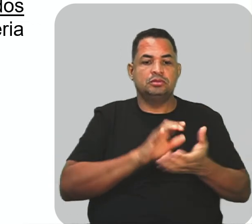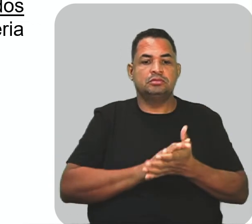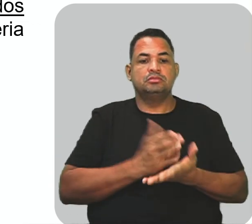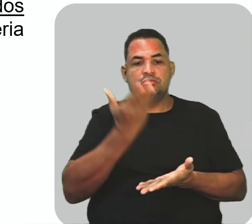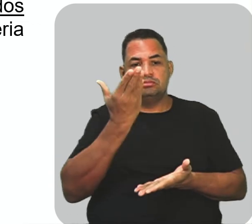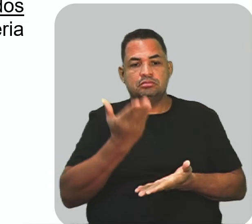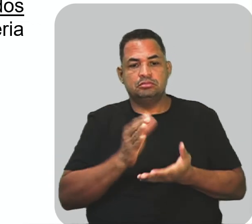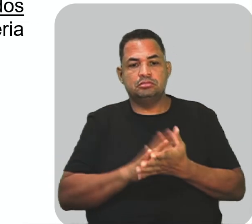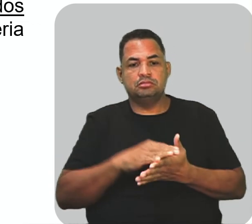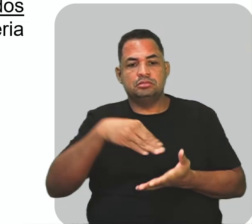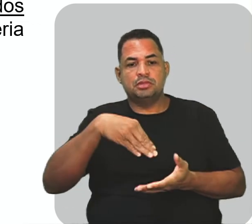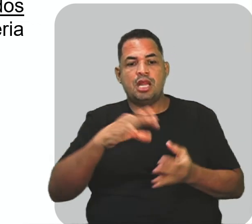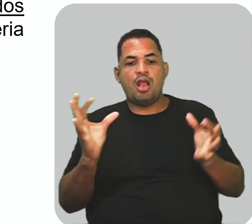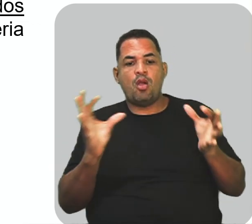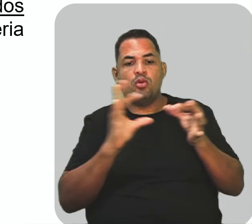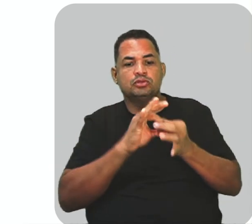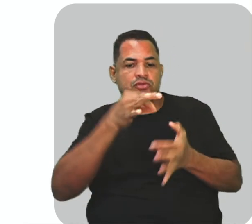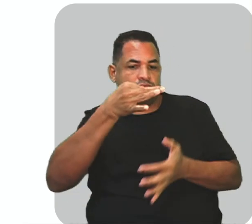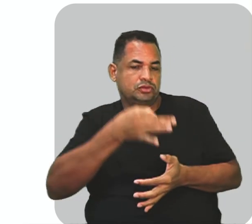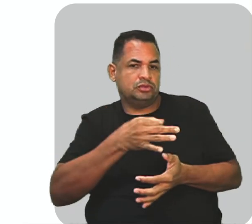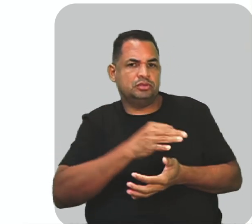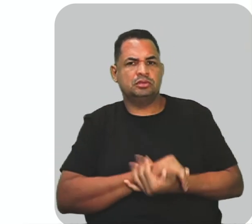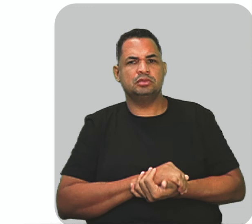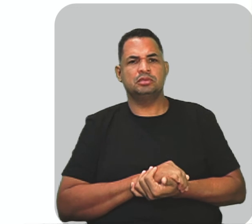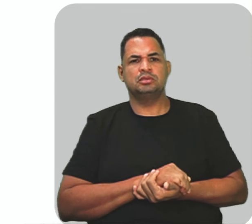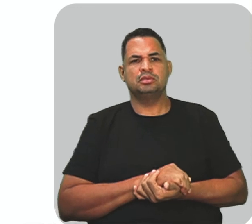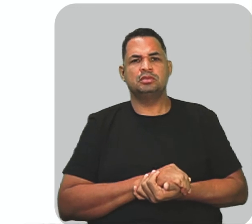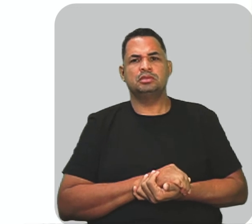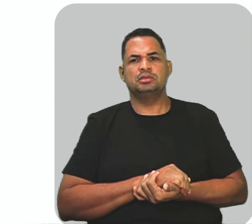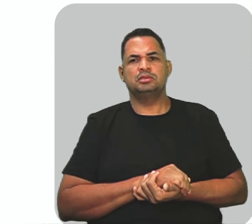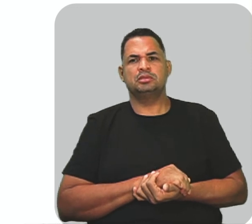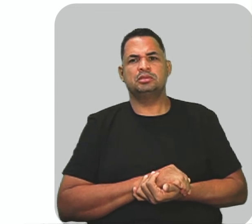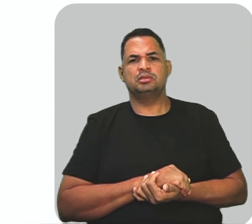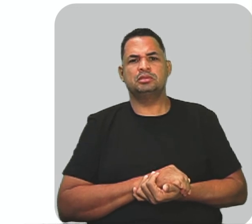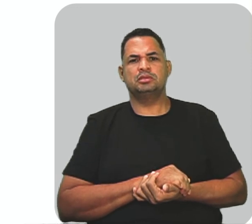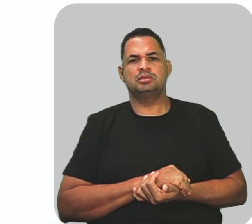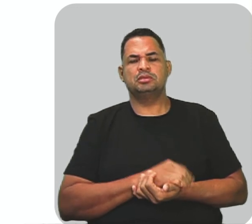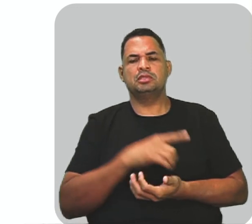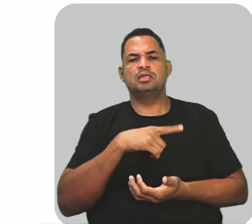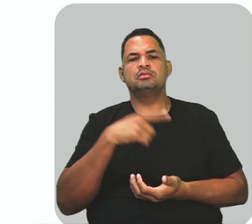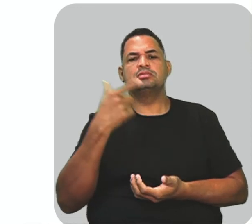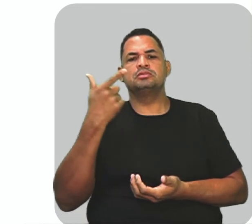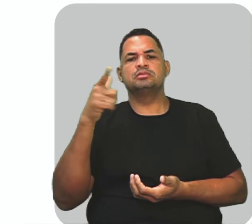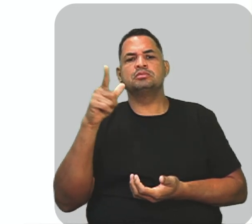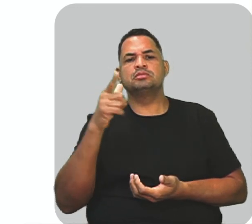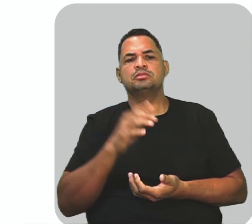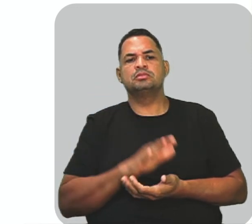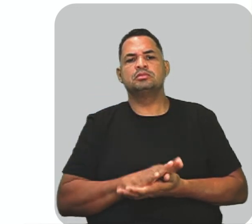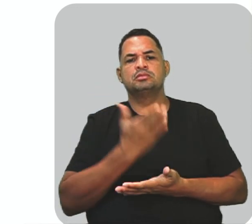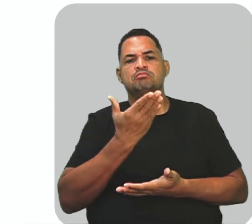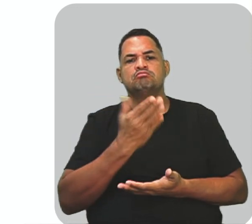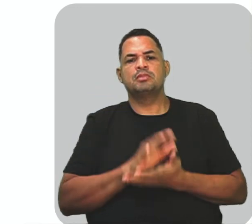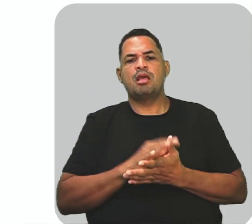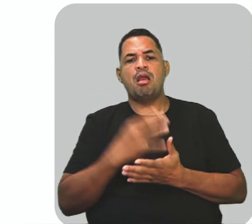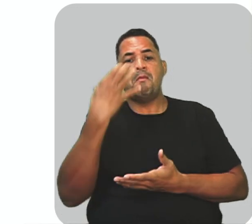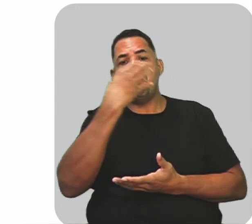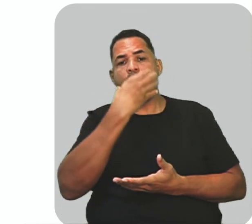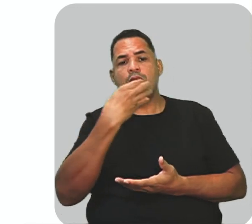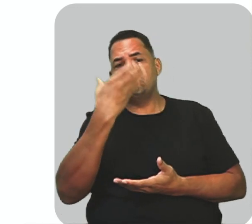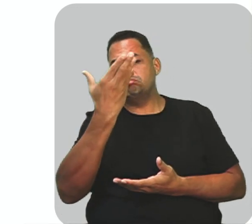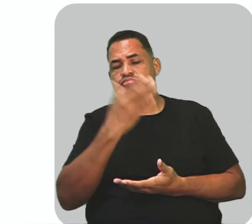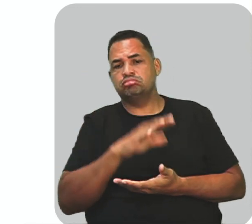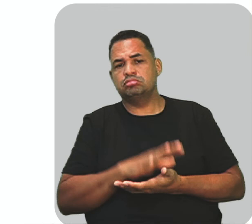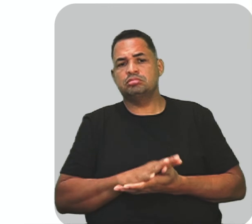seria a conjunção adequada, beleza? E aí nós temos outro trecho da música, né, do MC Gui, né?